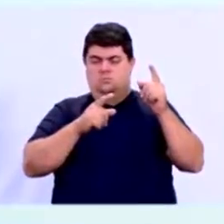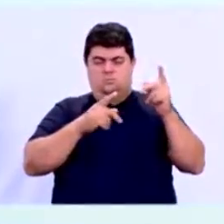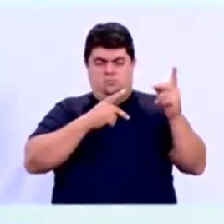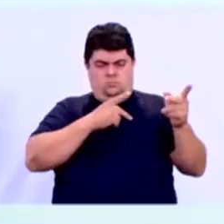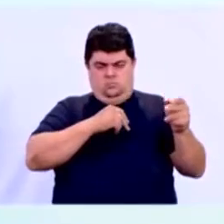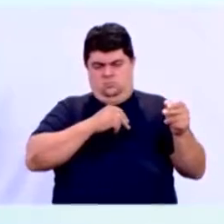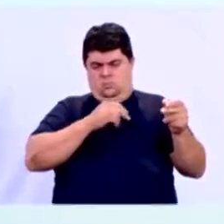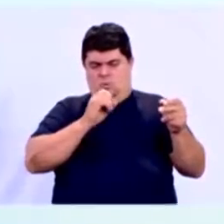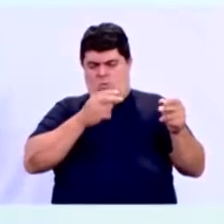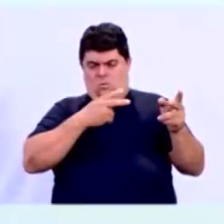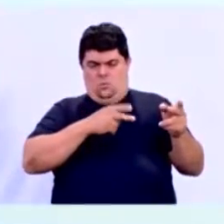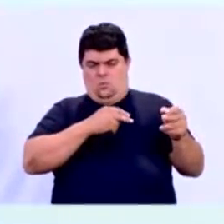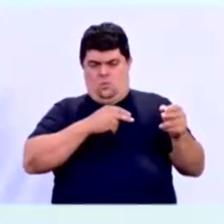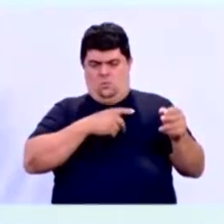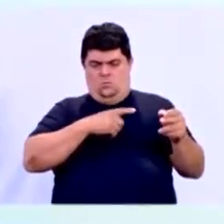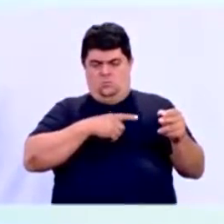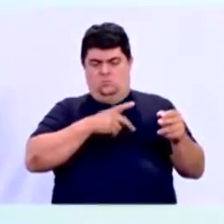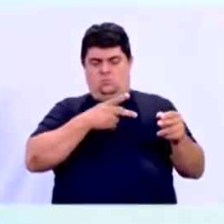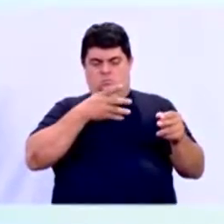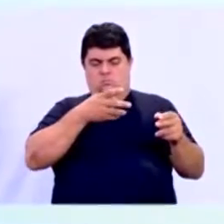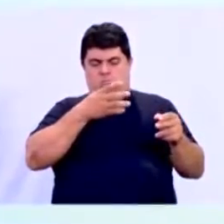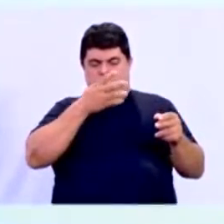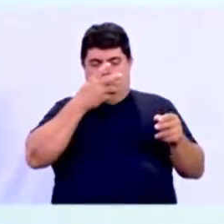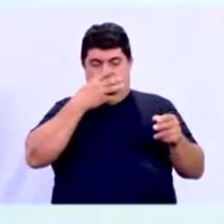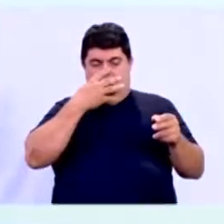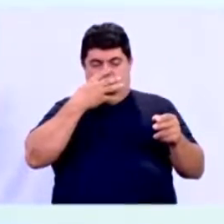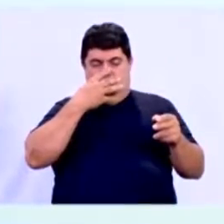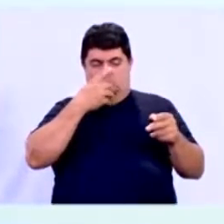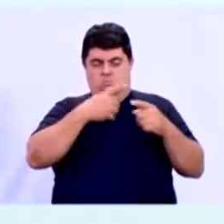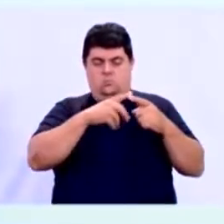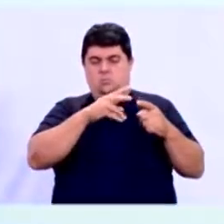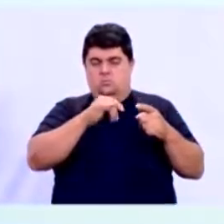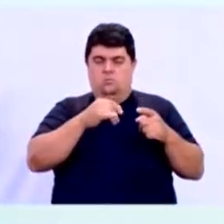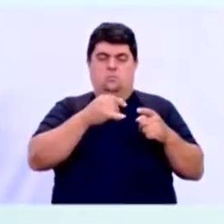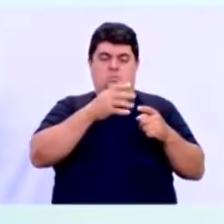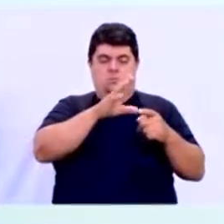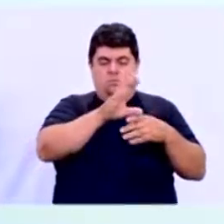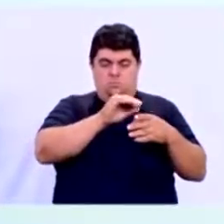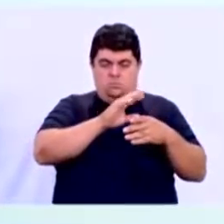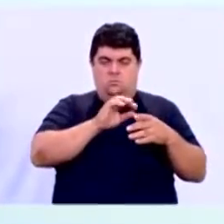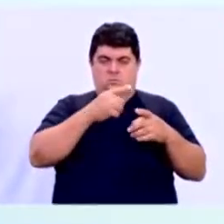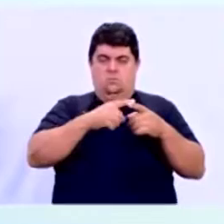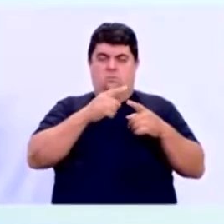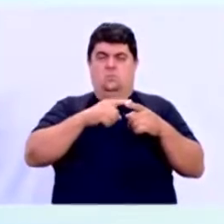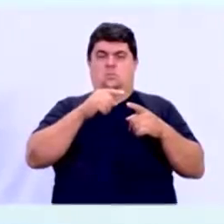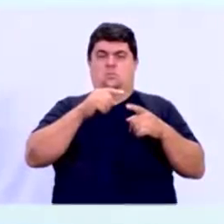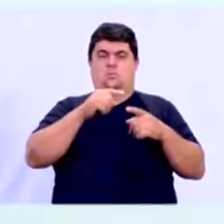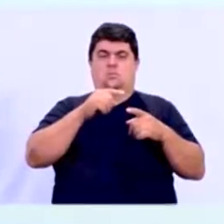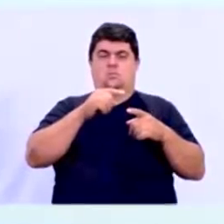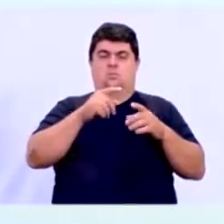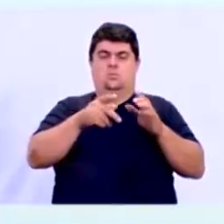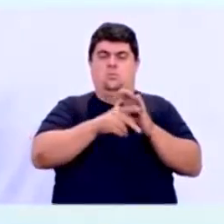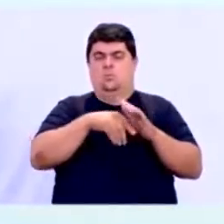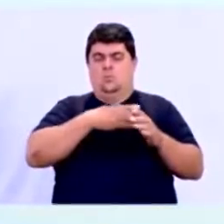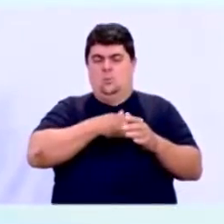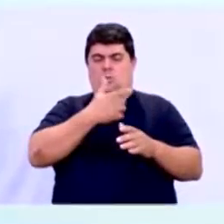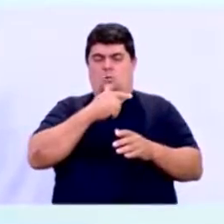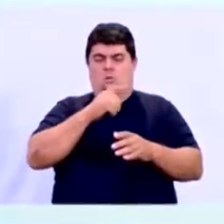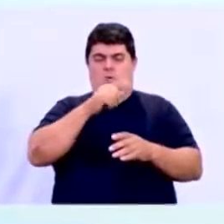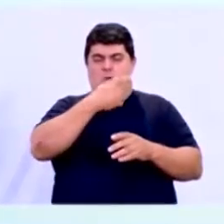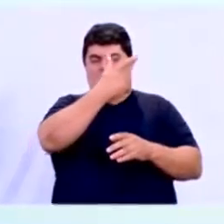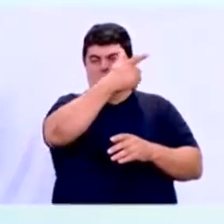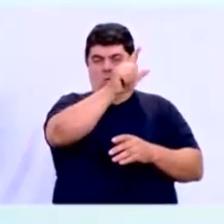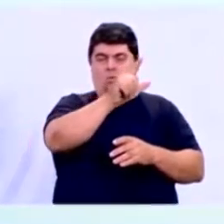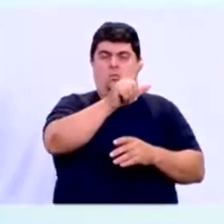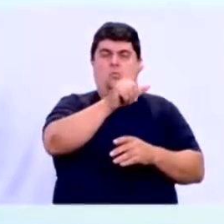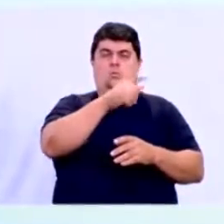seu. No entanto, você tem que ter em mente de que aquele não é do seu negócio, né? Então você tem que